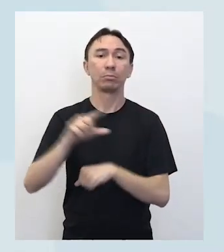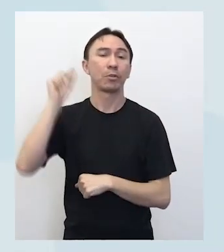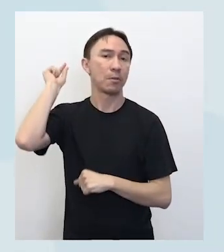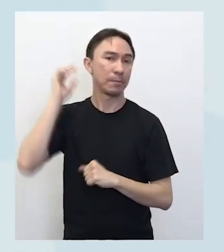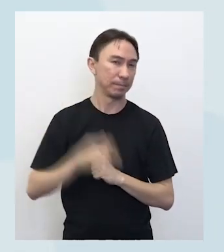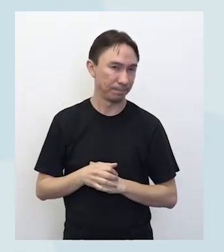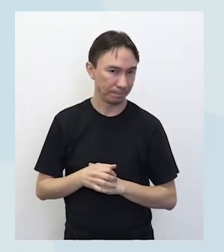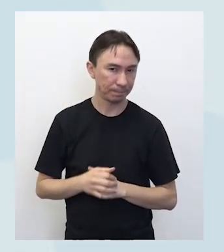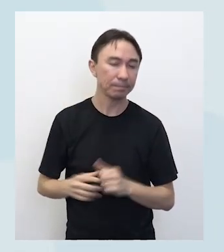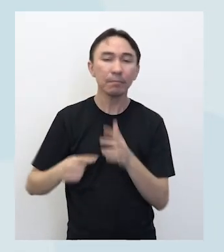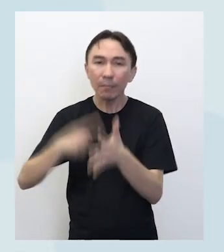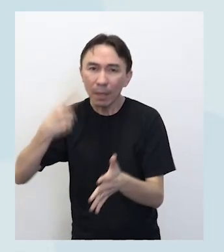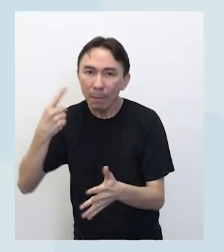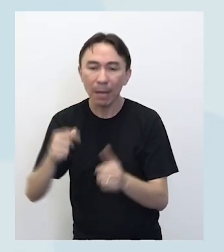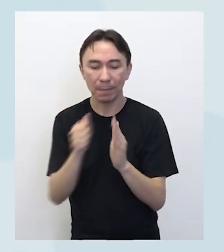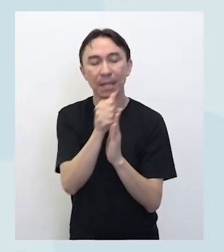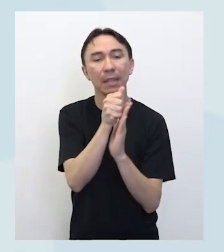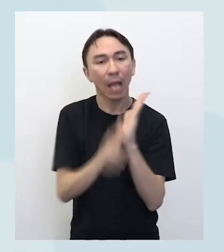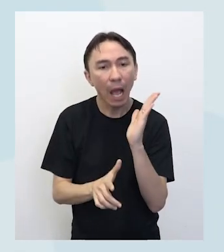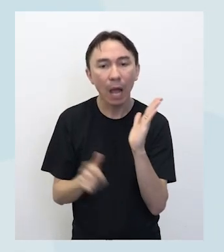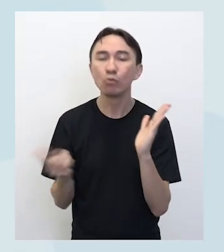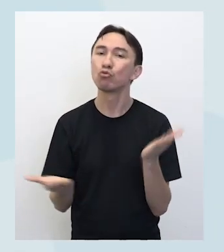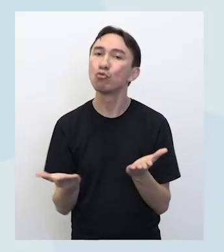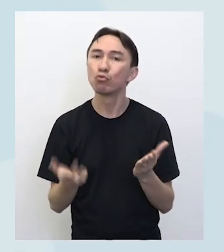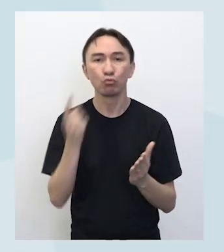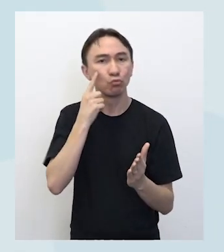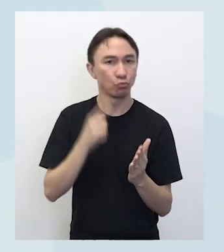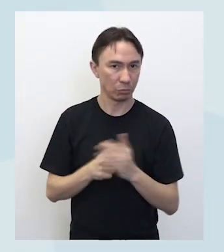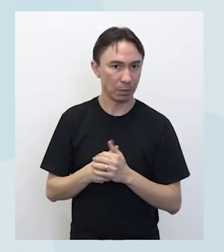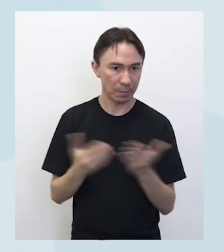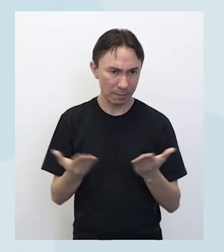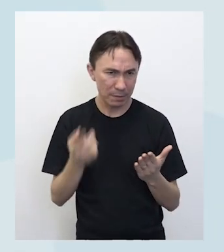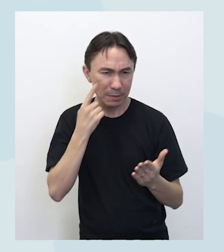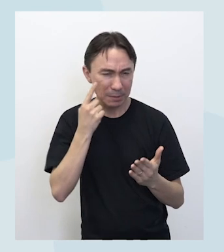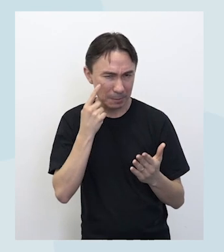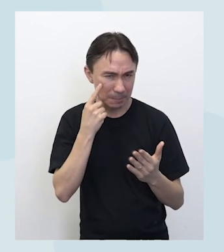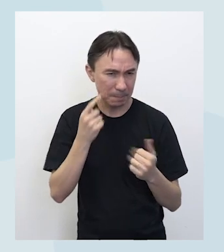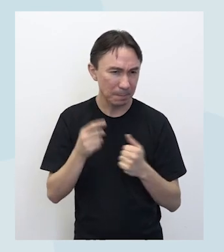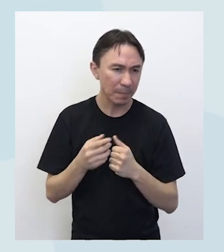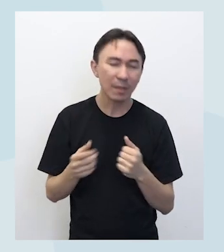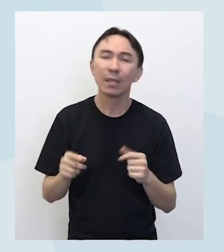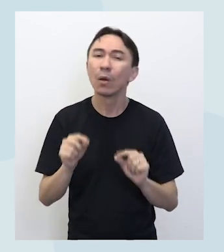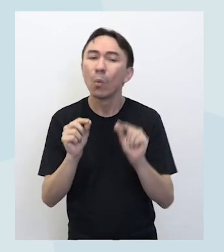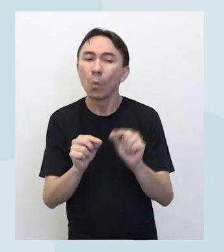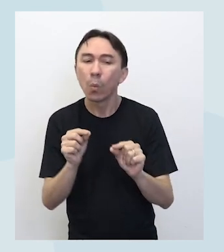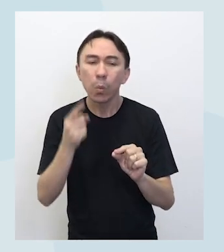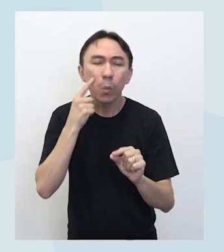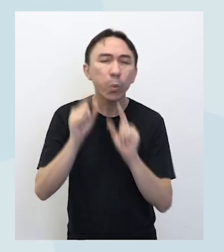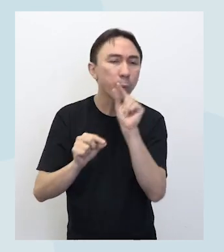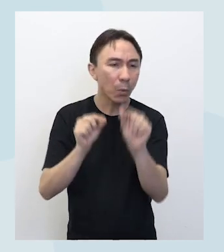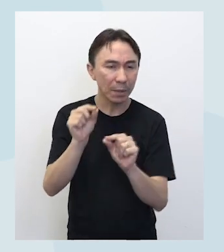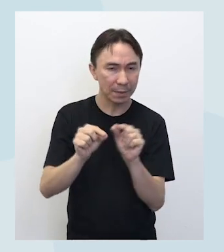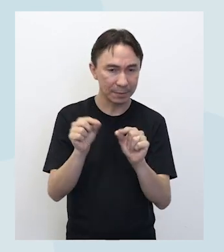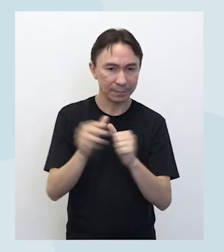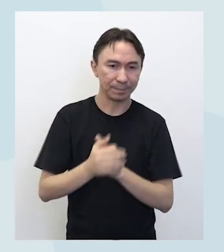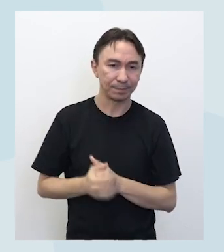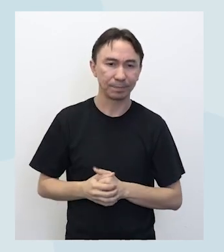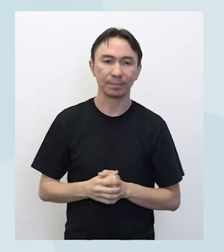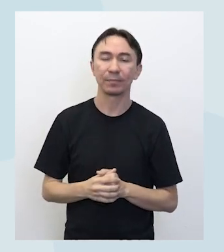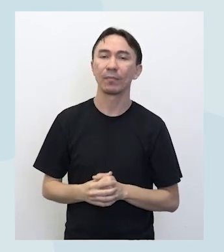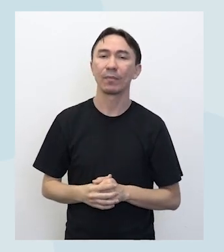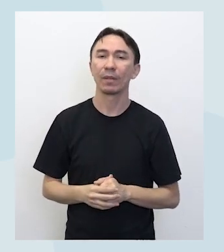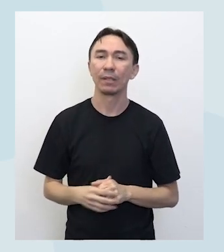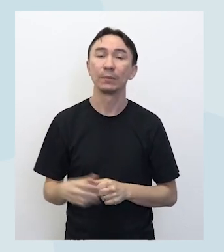Não esqueçam de compartilhar aqui sobre o autocuidado, né? Mas a atividade diz lá: as escolhas e